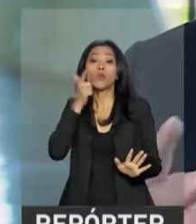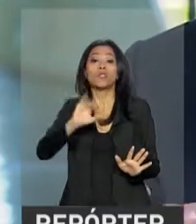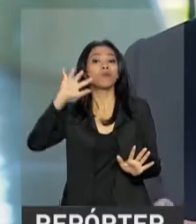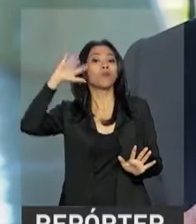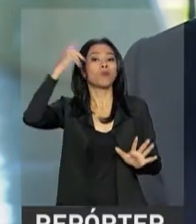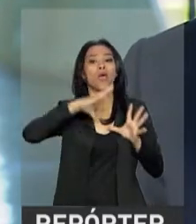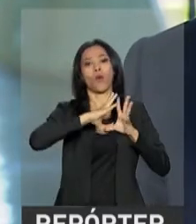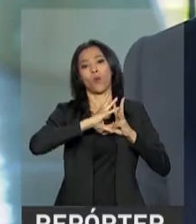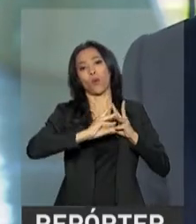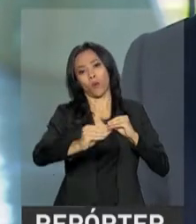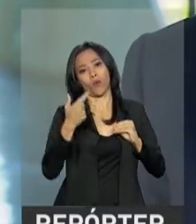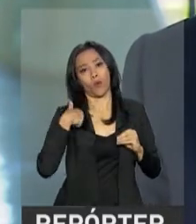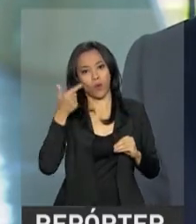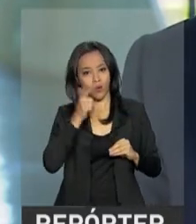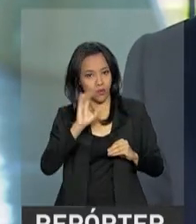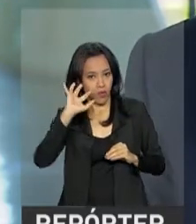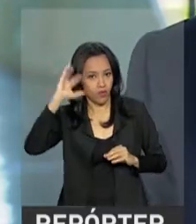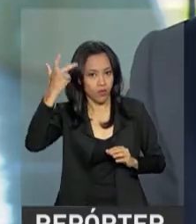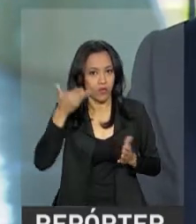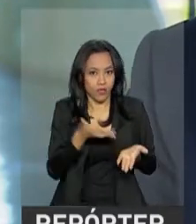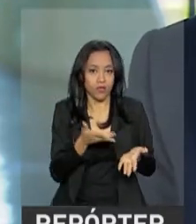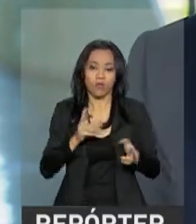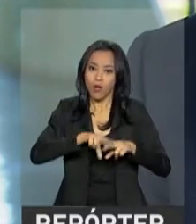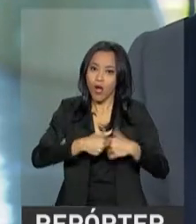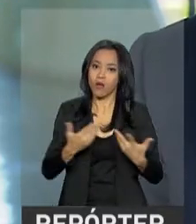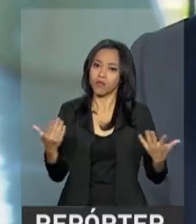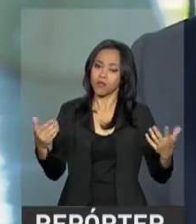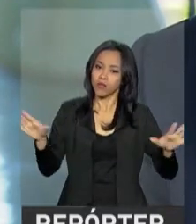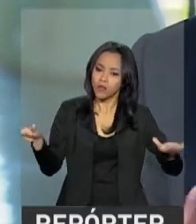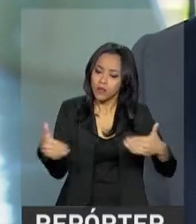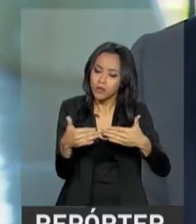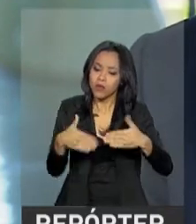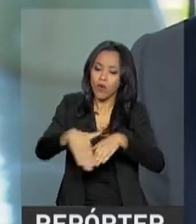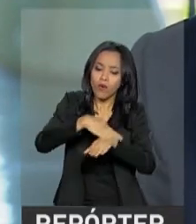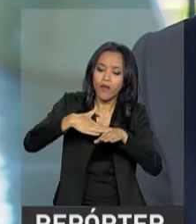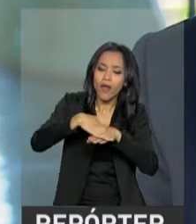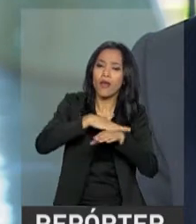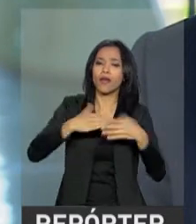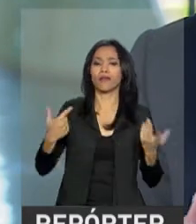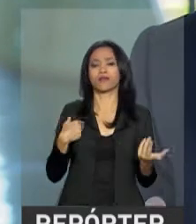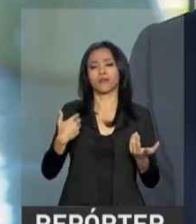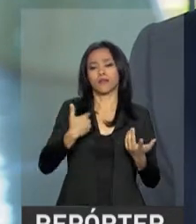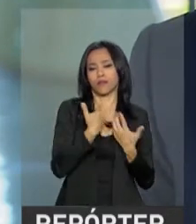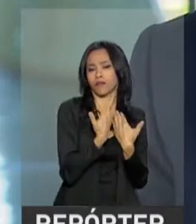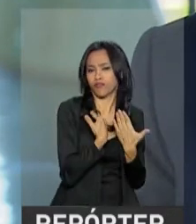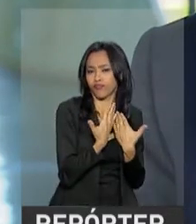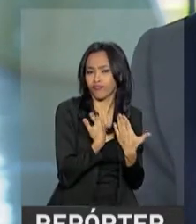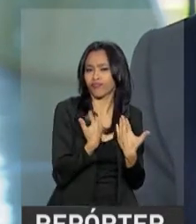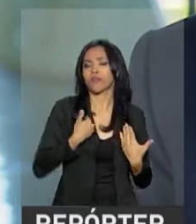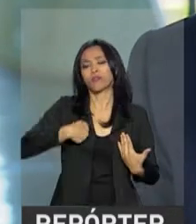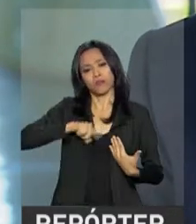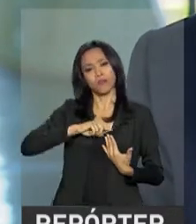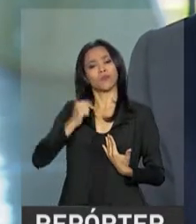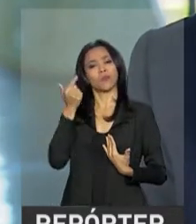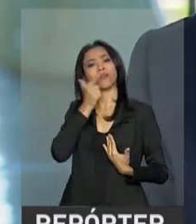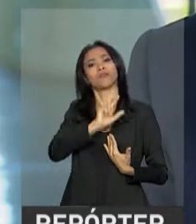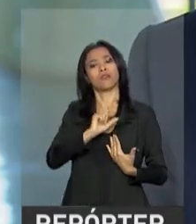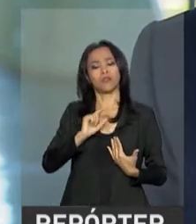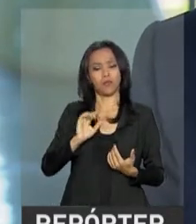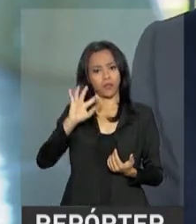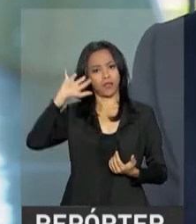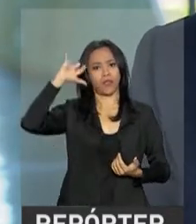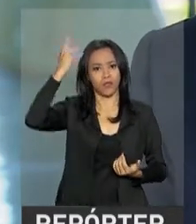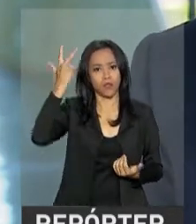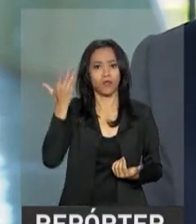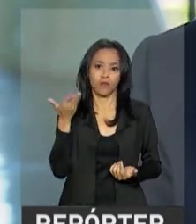poderia ser muito mais grave mas por força do diálogo por força também da audiência a ação da autoridade nós conseguimos superar